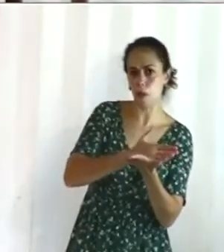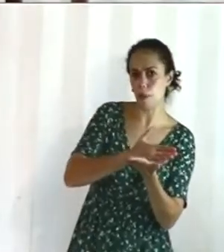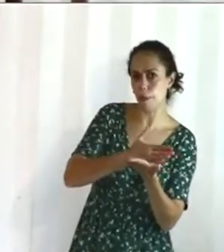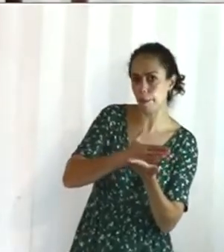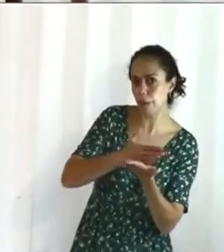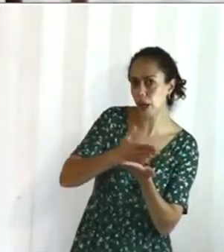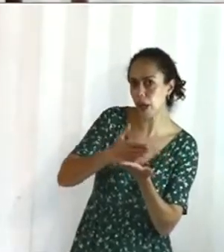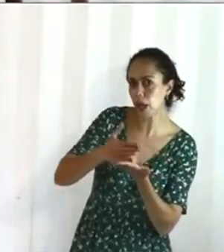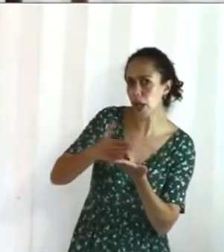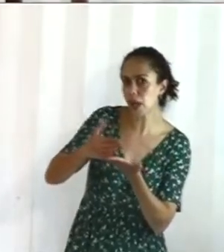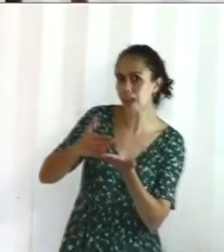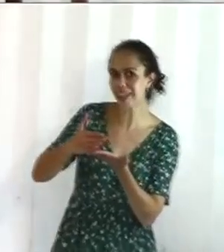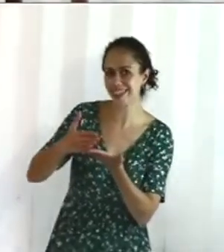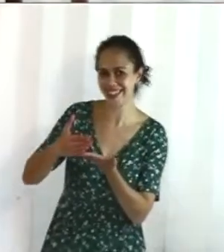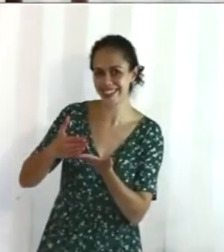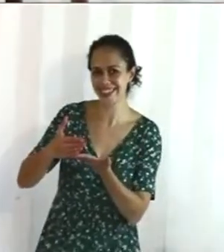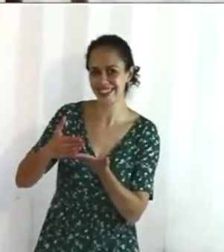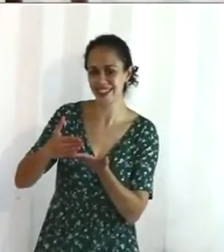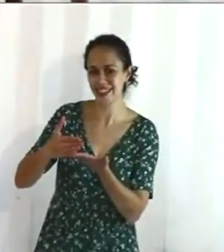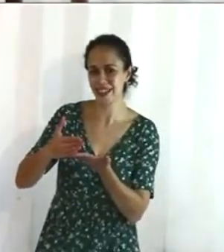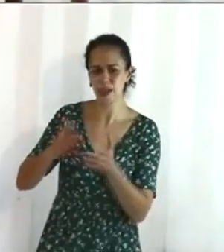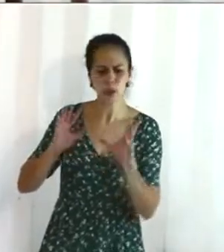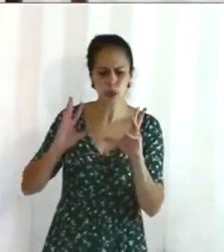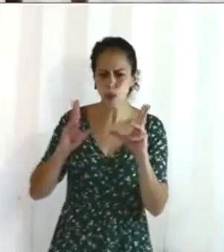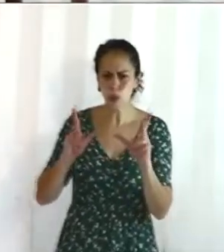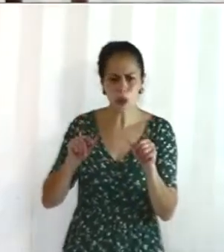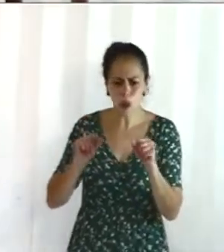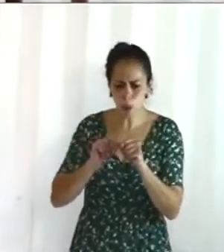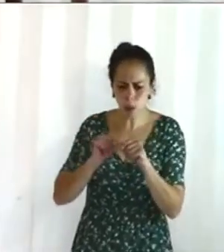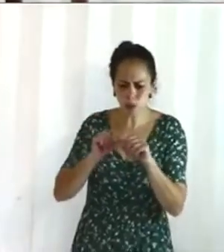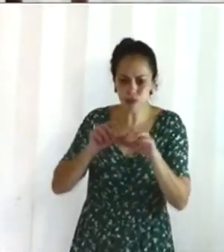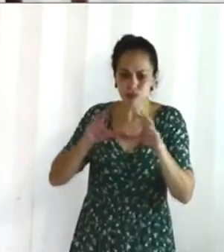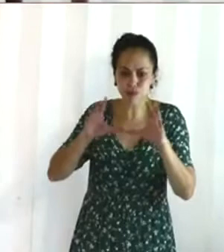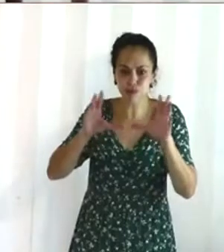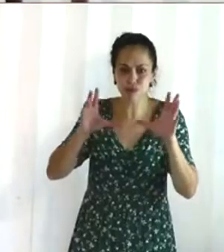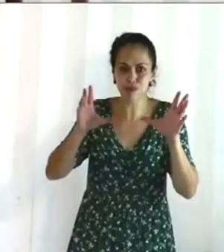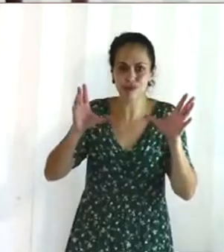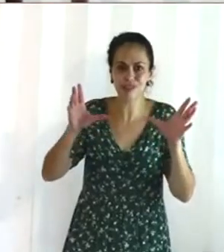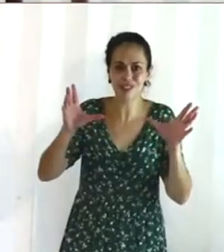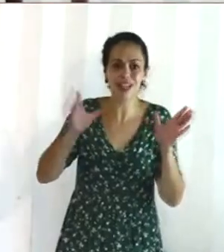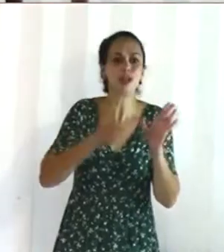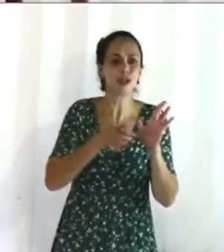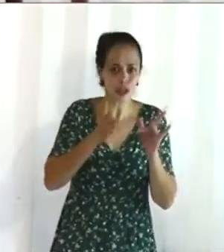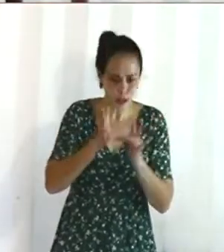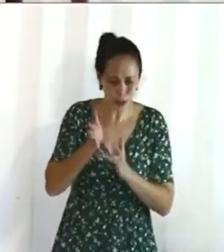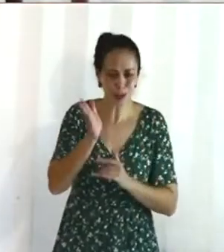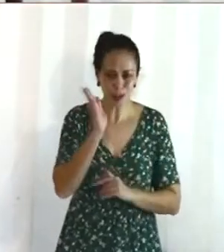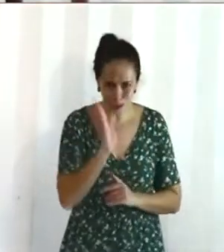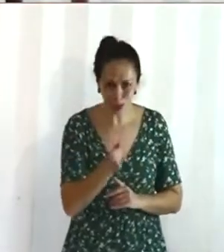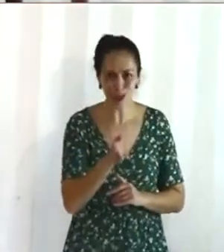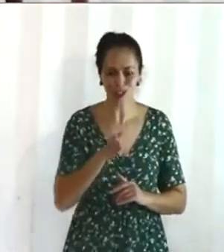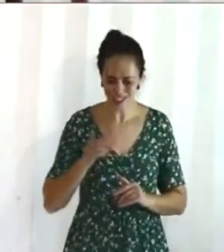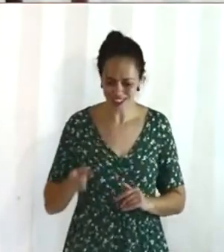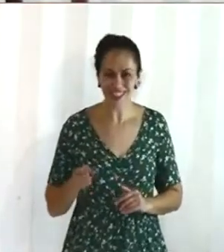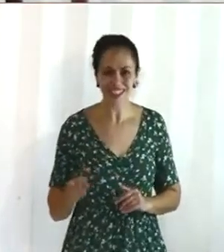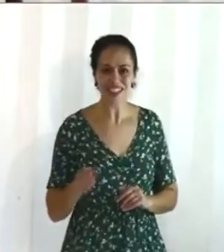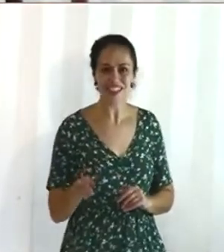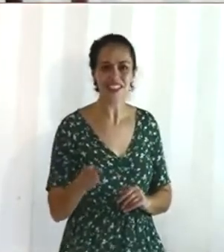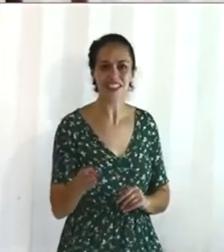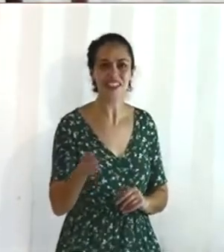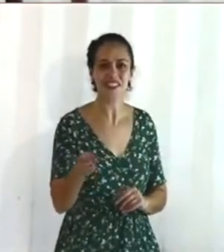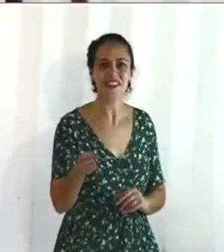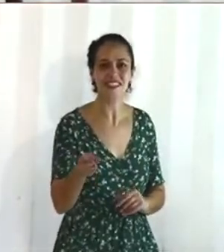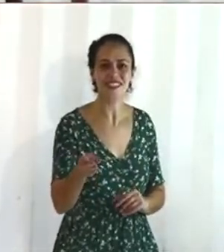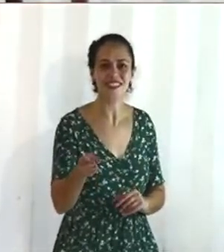princípio significa arqué. Lembram? A filosofia nasce com essa busca do arqué, do princípio, da origem de todas as